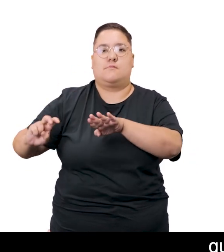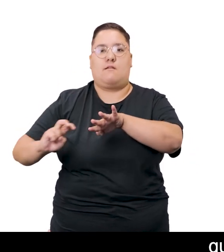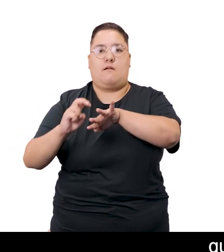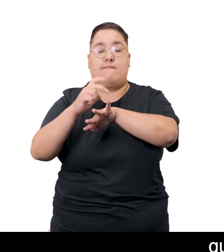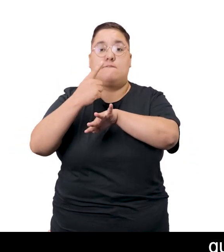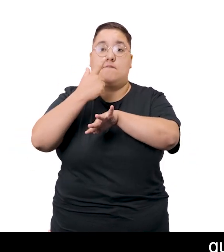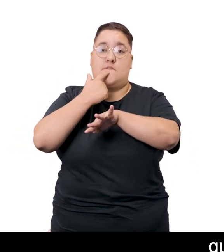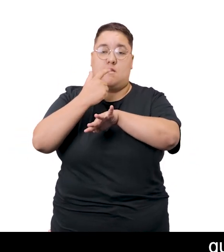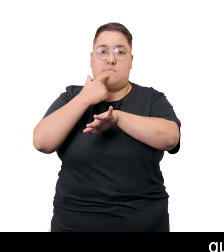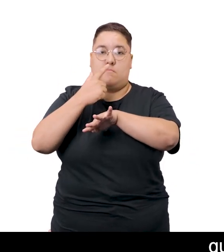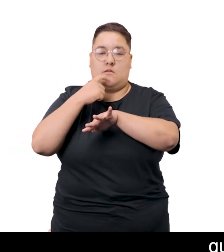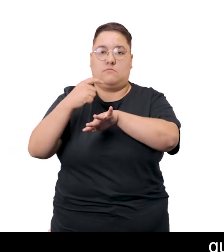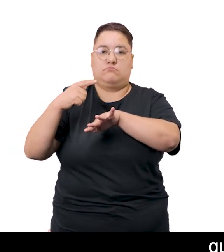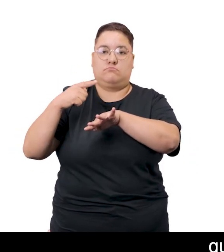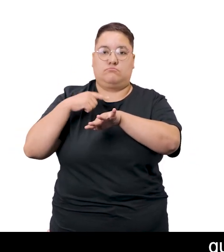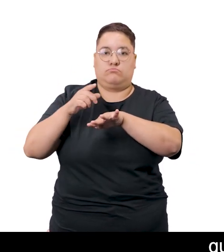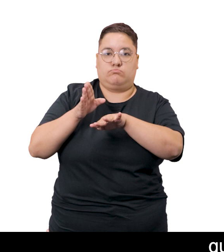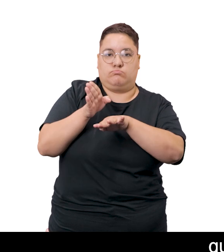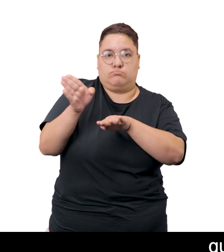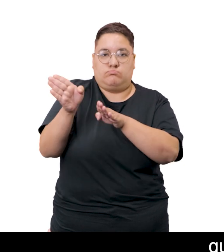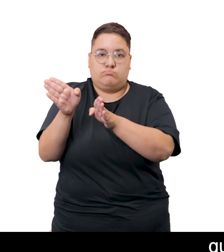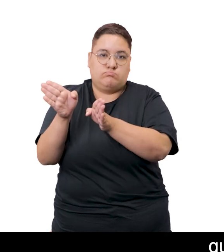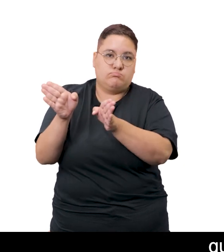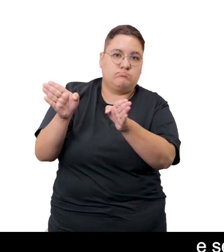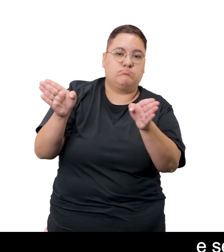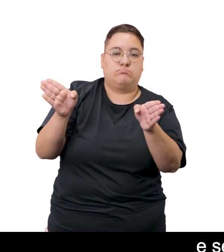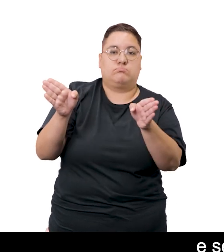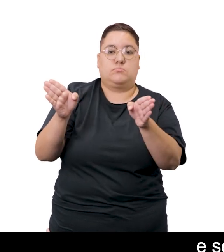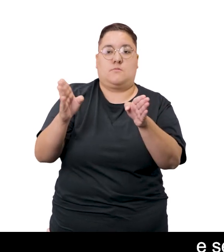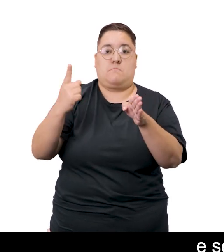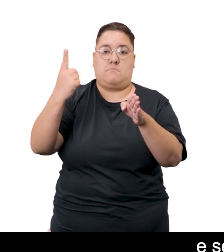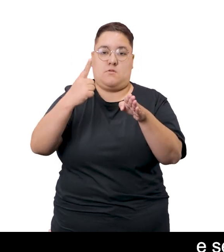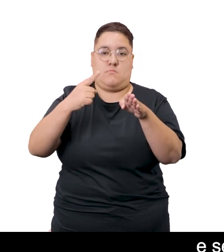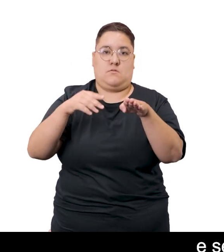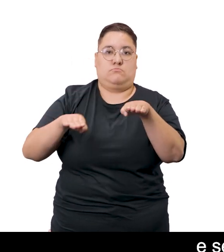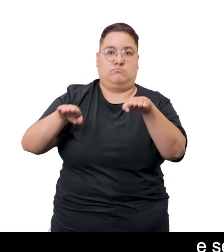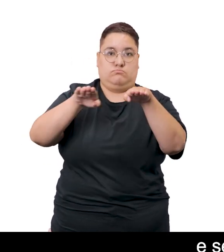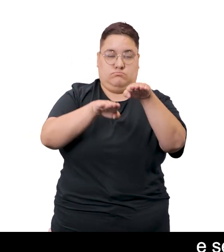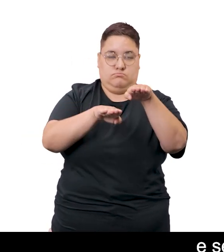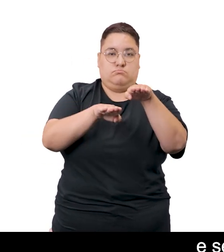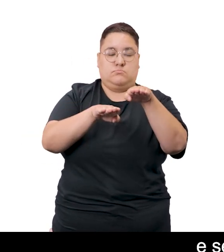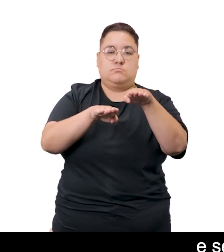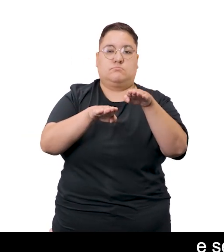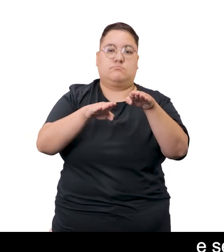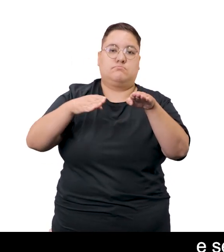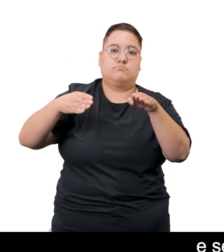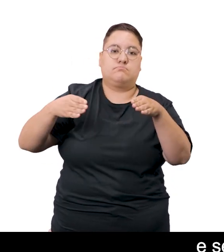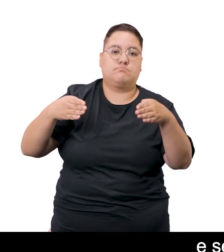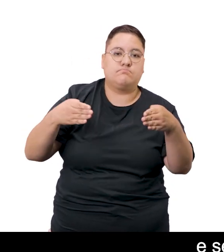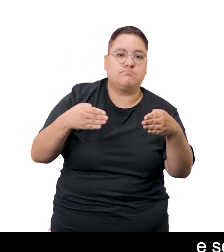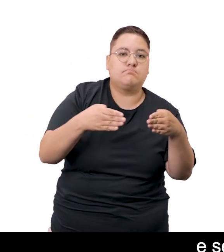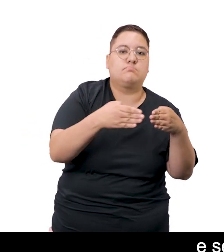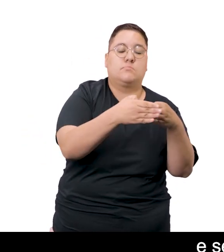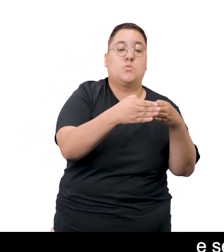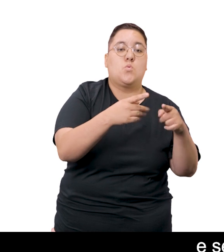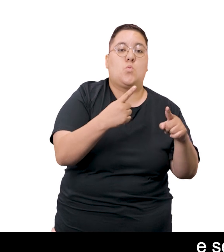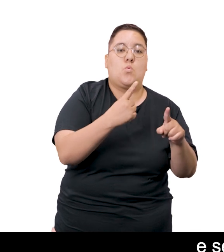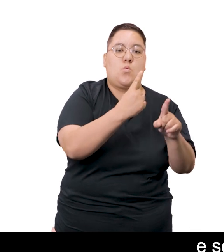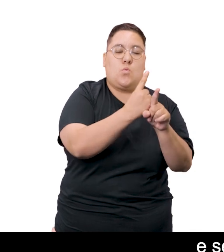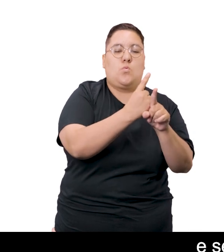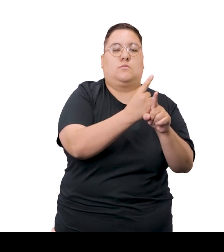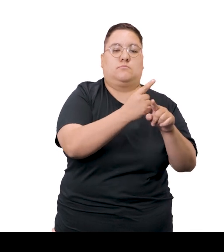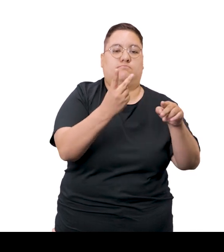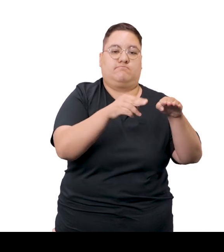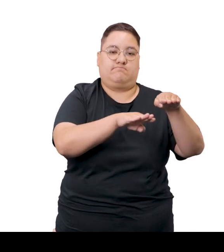de duas pontas opostas na galeria do primeiro subsolo e se cruzam em direção ao segundo subsolo, formando um